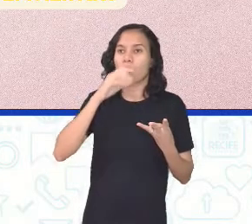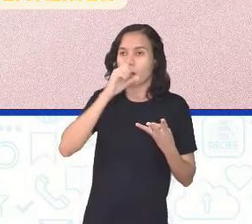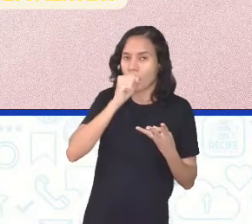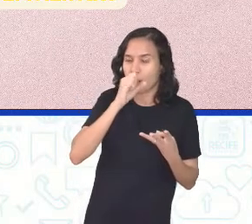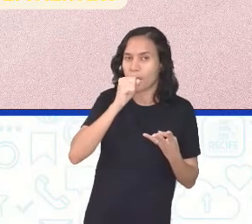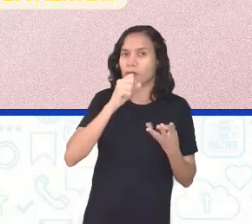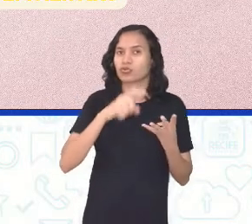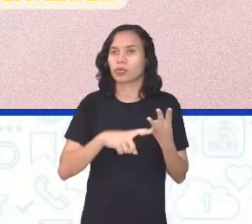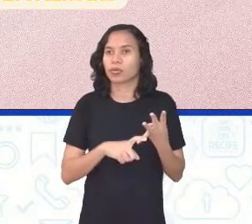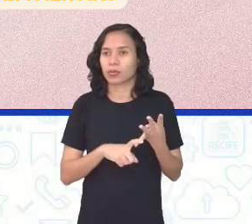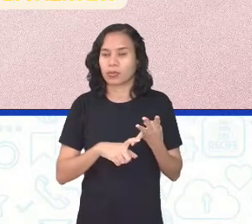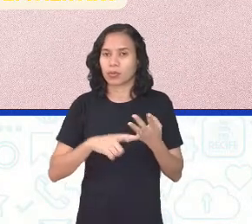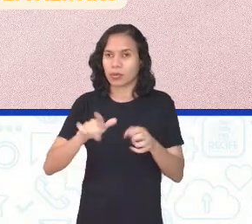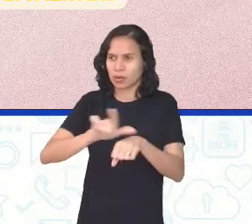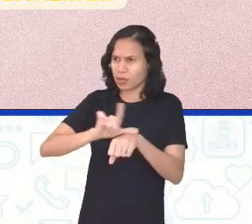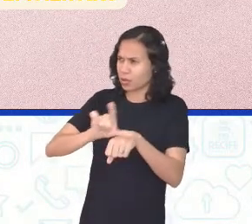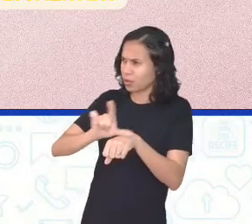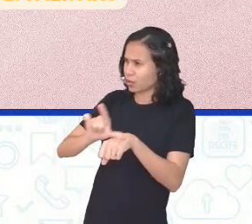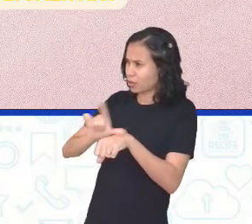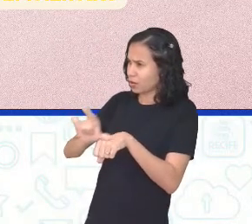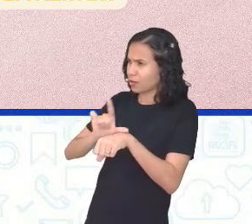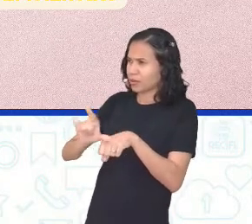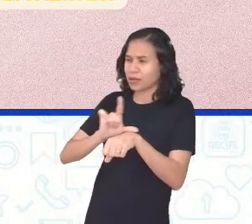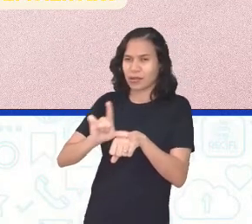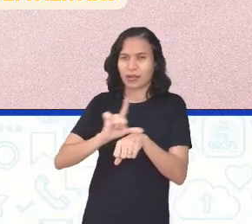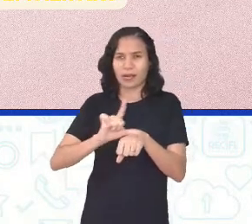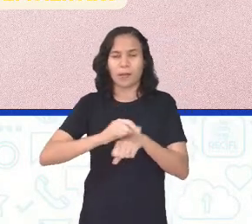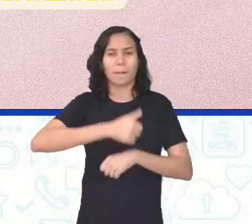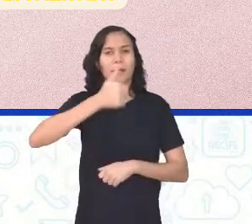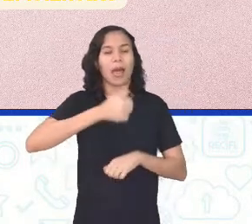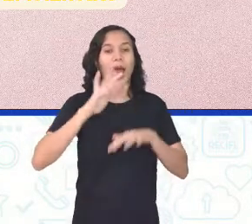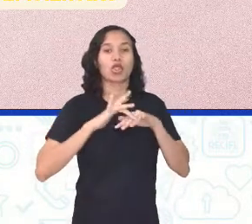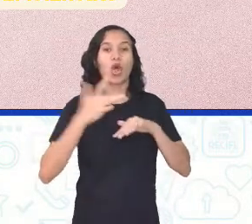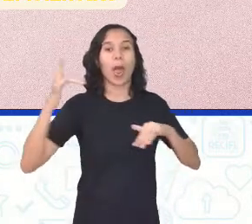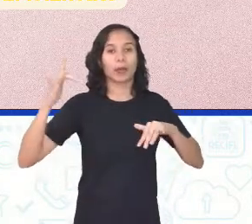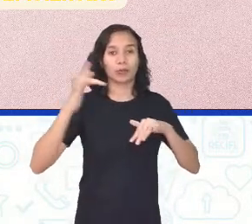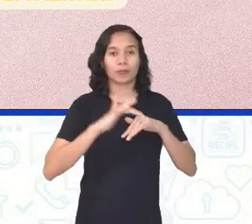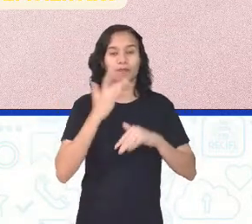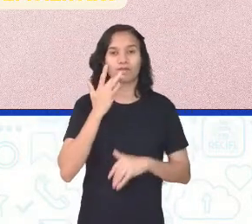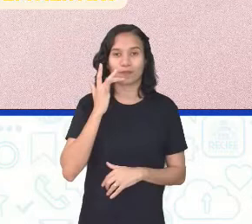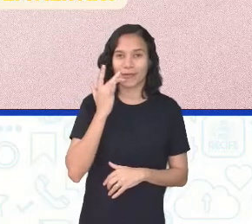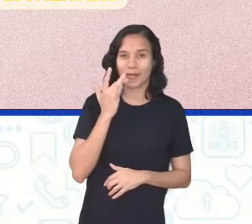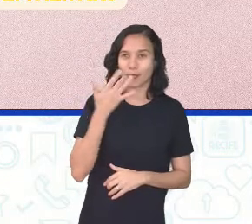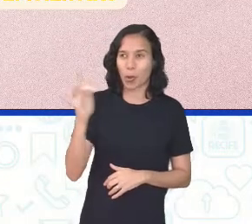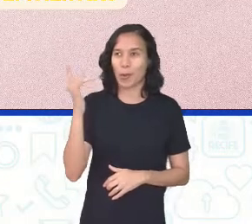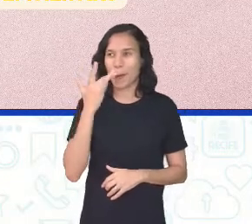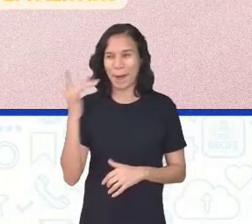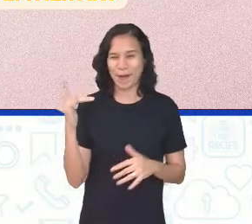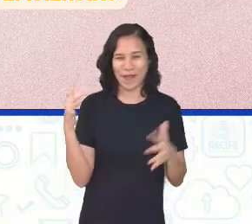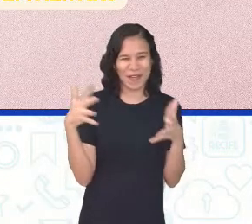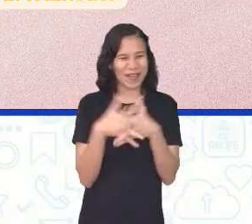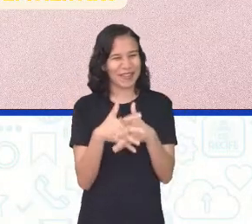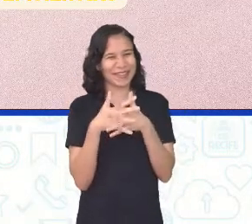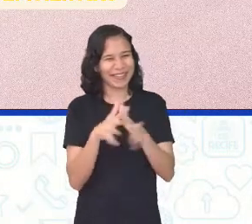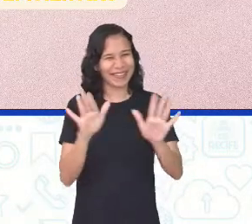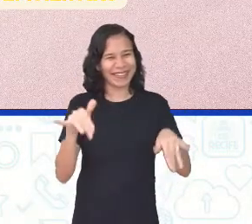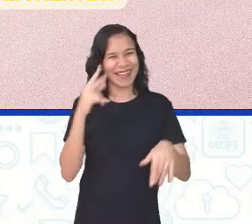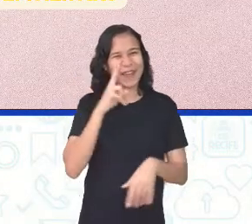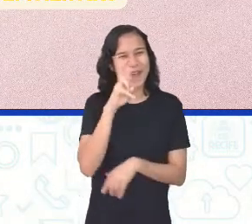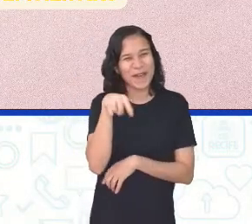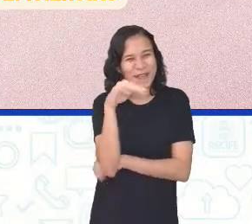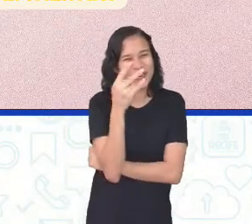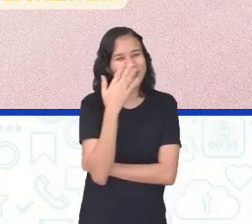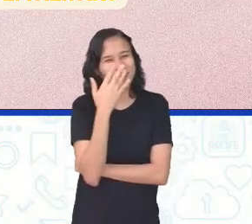laranja, lilás, é isso? Lilás e o primeiro é o dourado. Ah, é dourado, né? É, porque Estou vendo